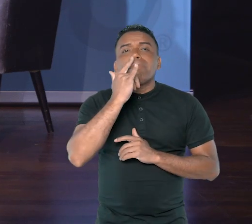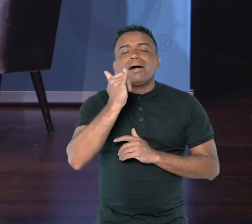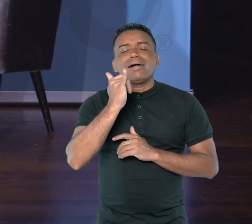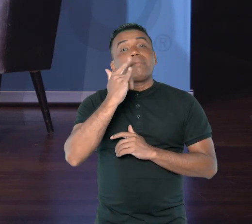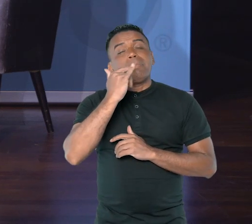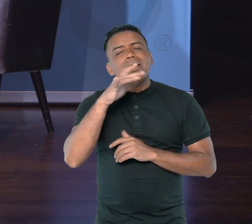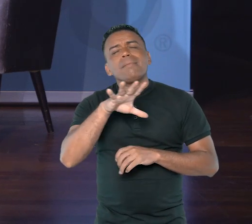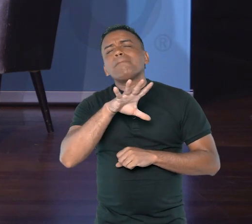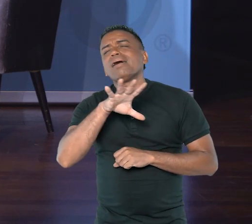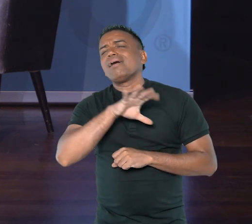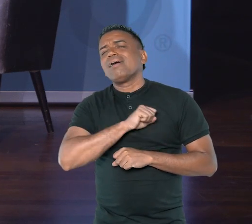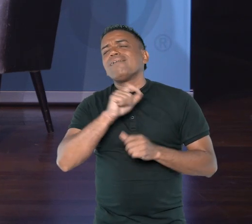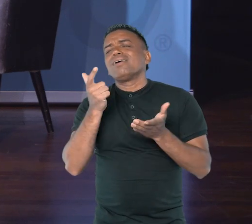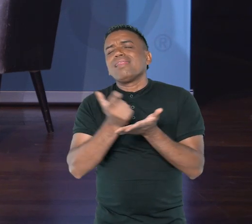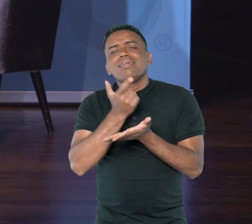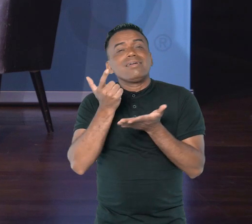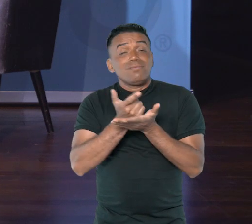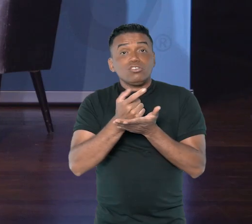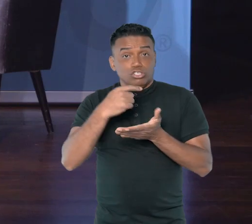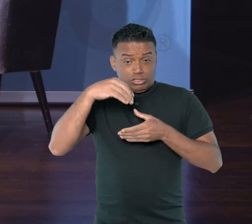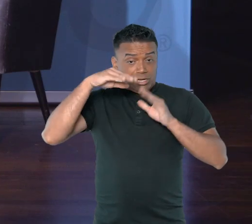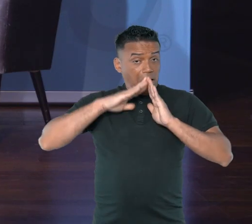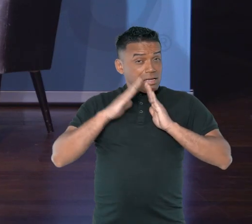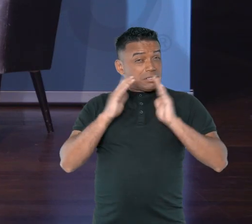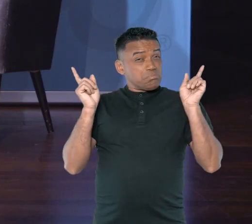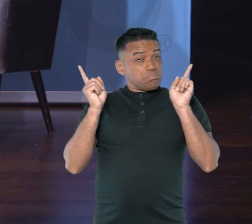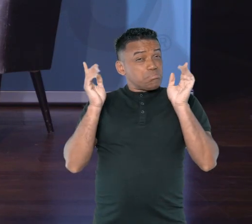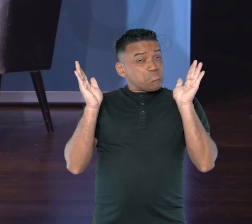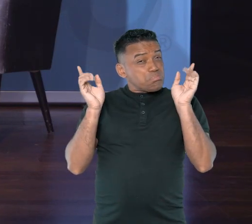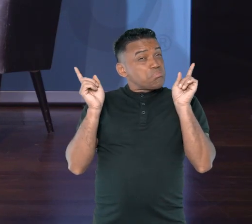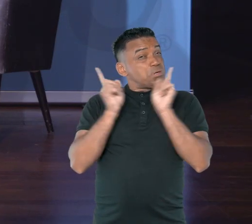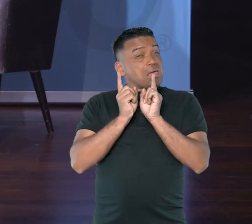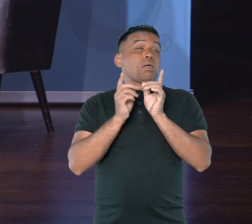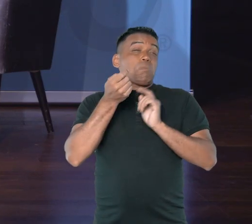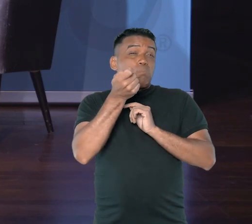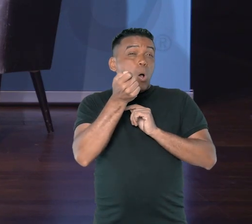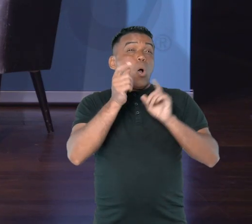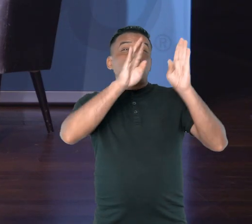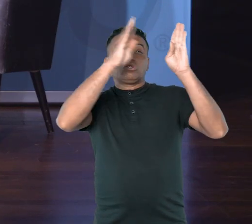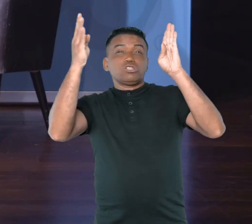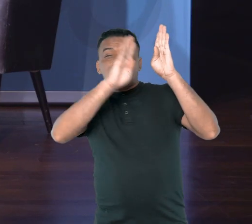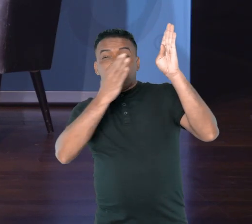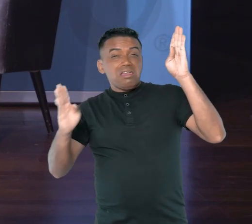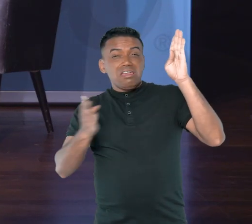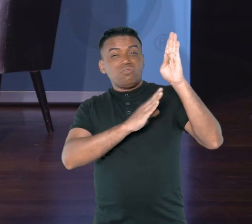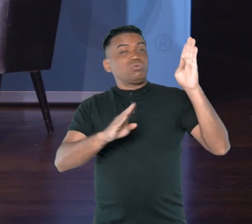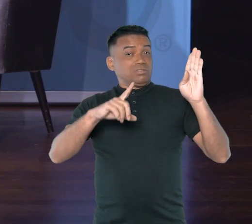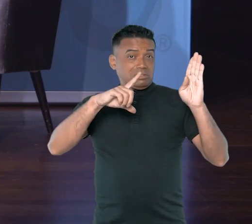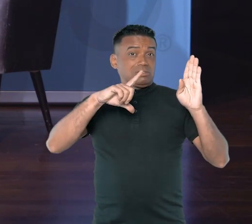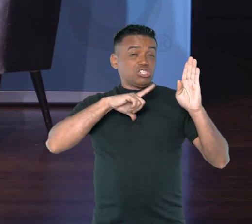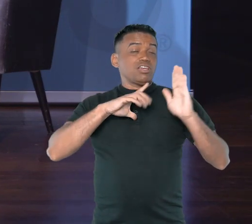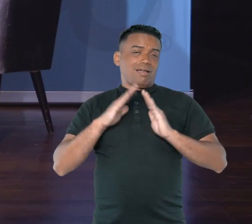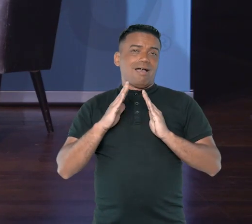amava os livros, que tinha uma pequena biblioteca em casa. Ele não era escritor, mas ele tinha